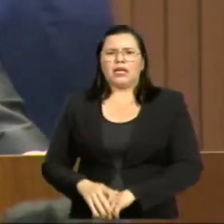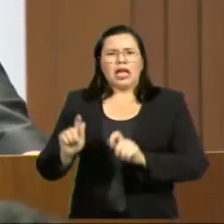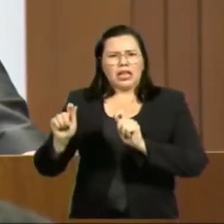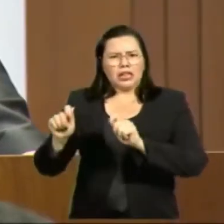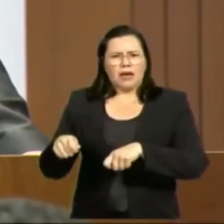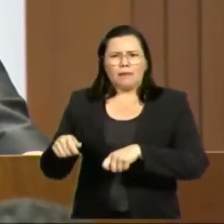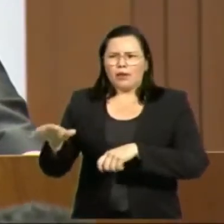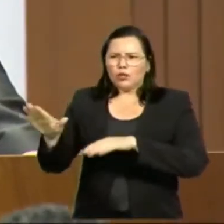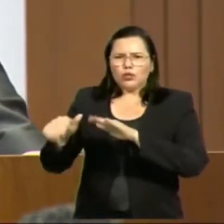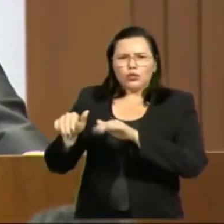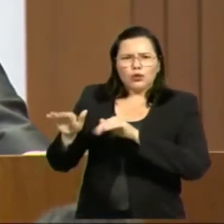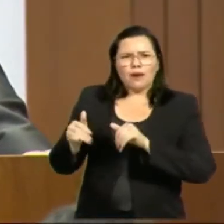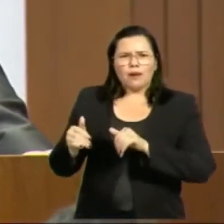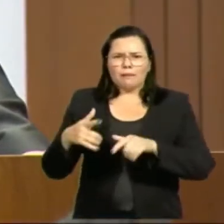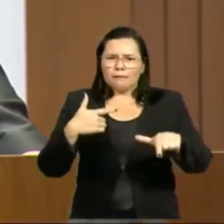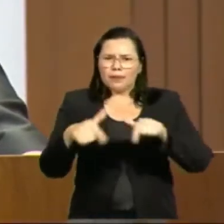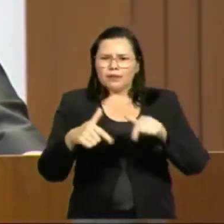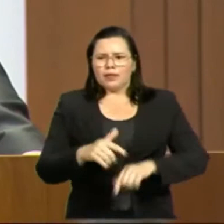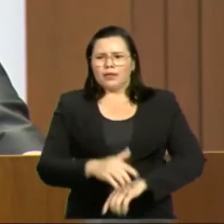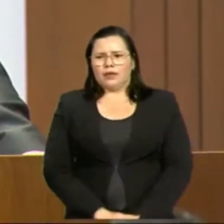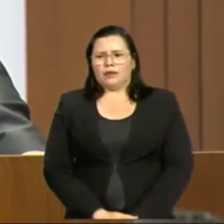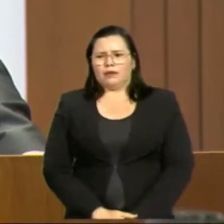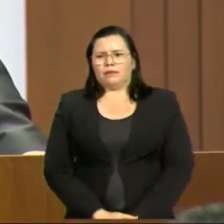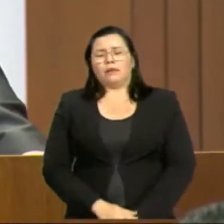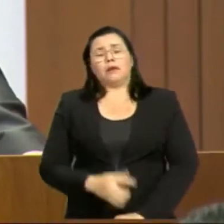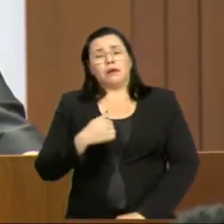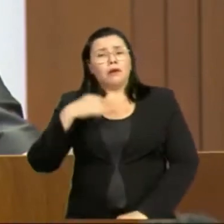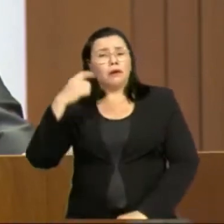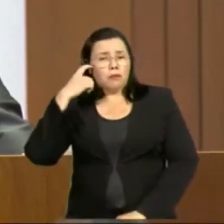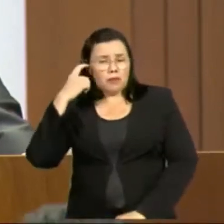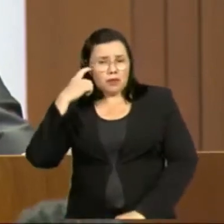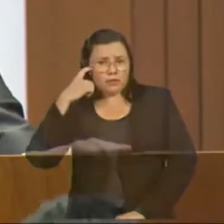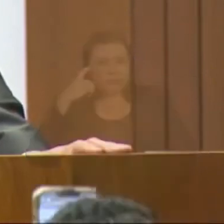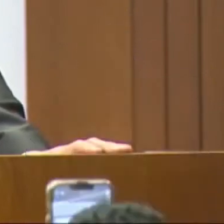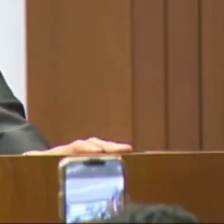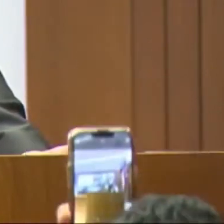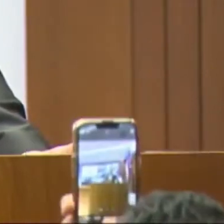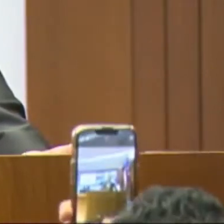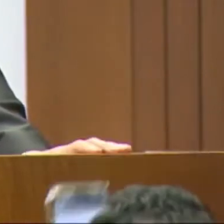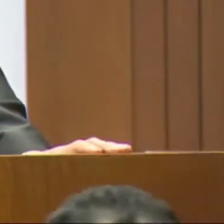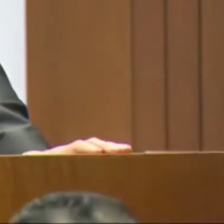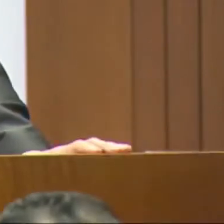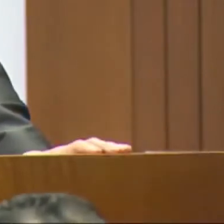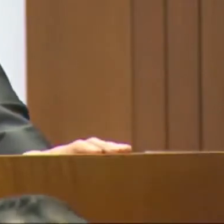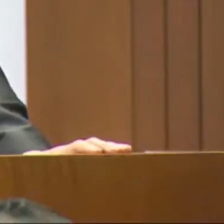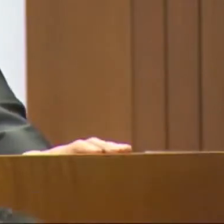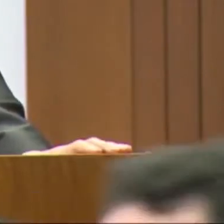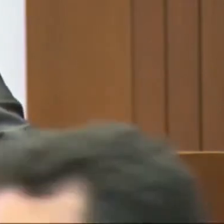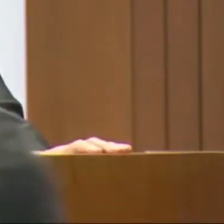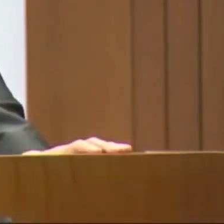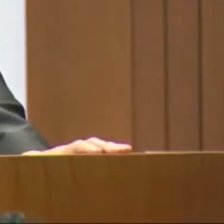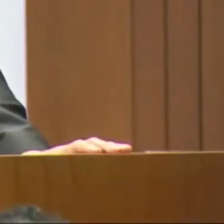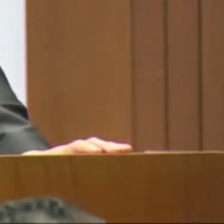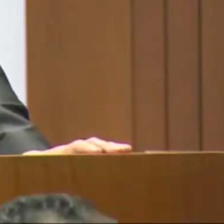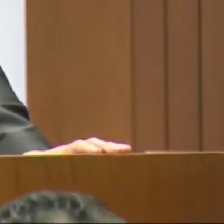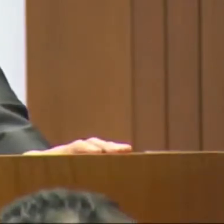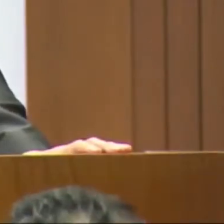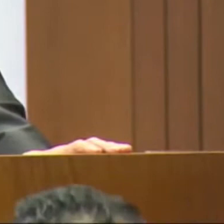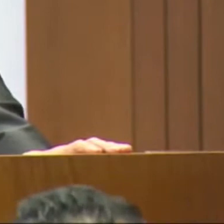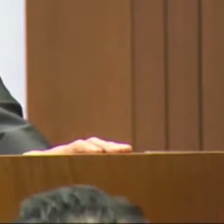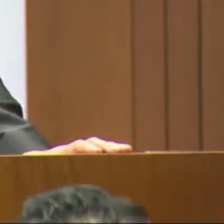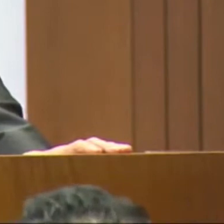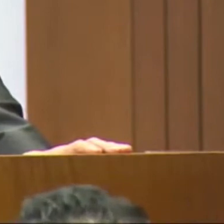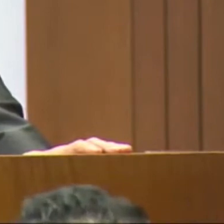trabalhador, no meu parecer, deve ser pela qualificação técnica, pelo currículo,